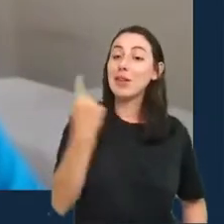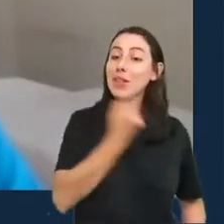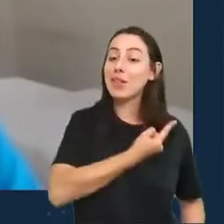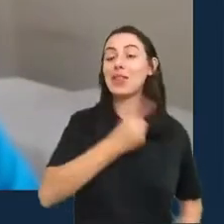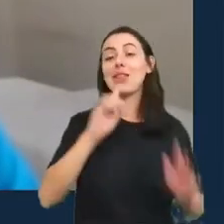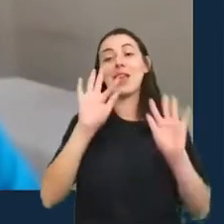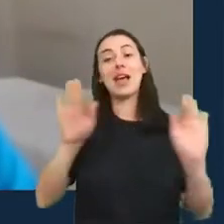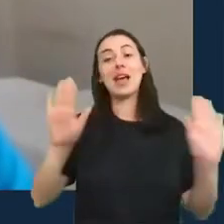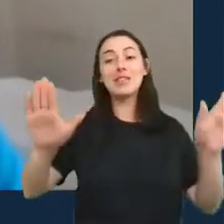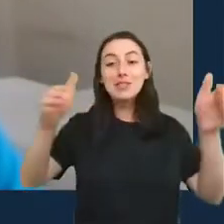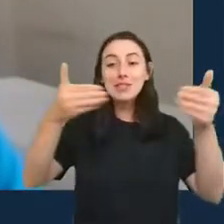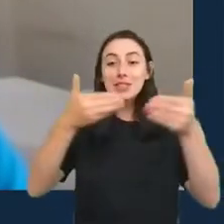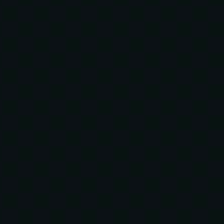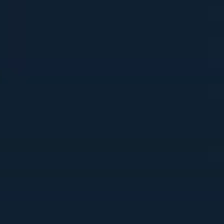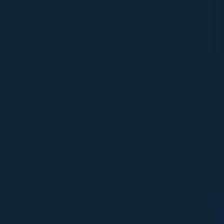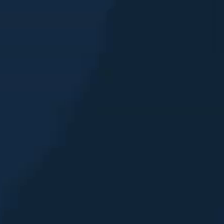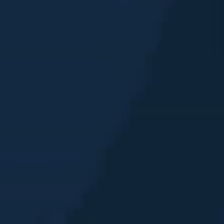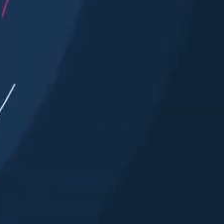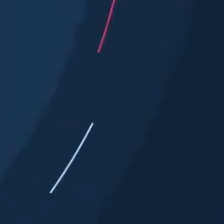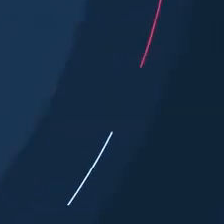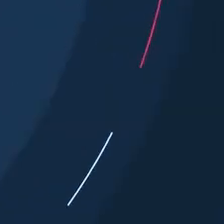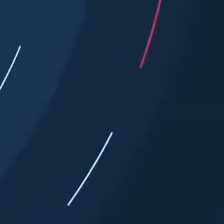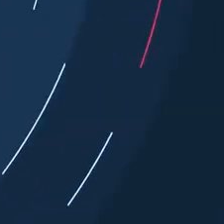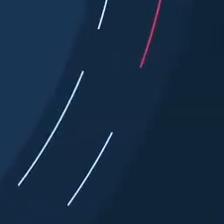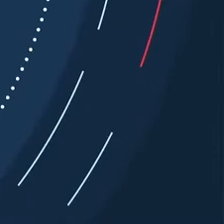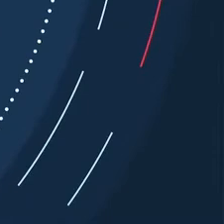e